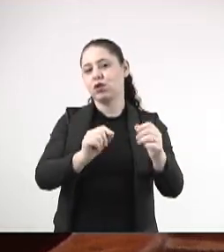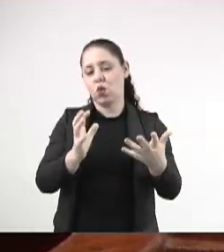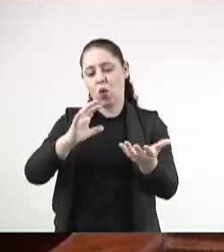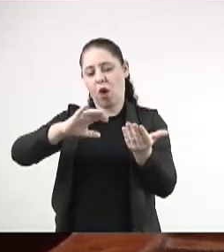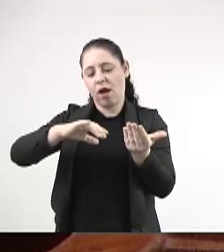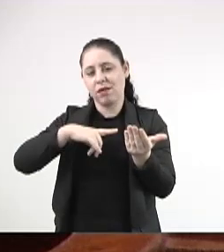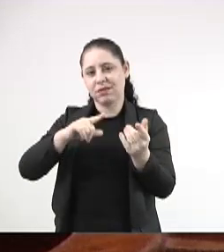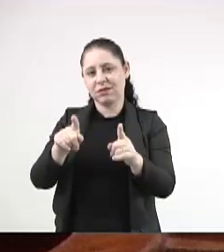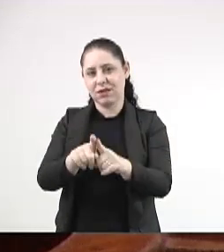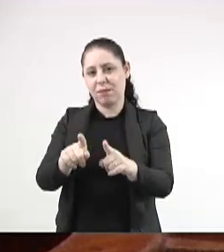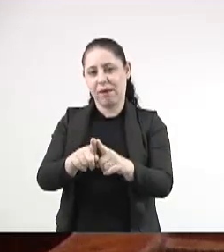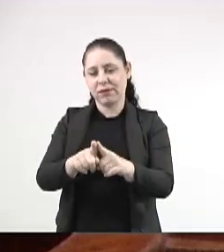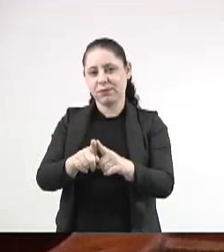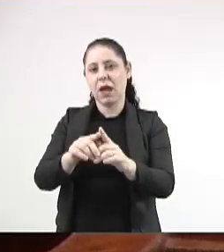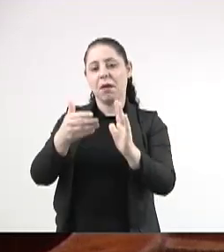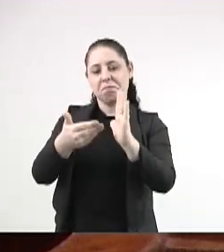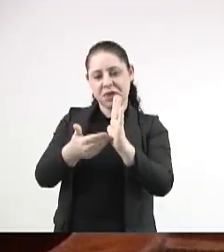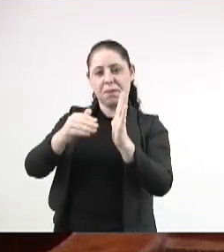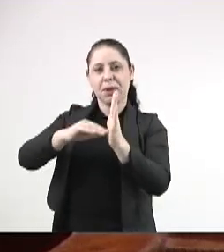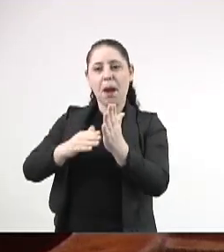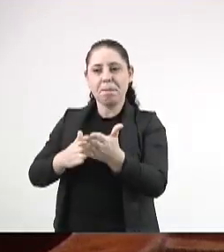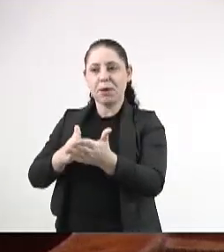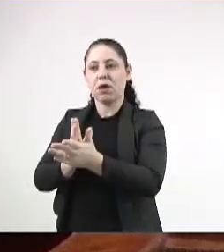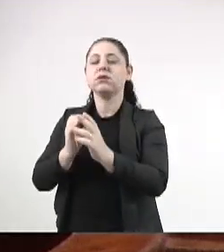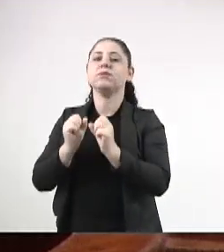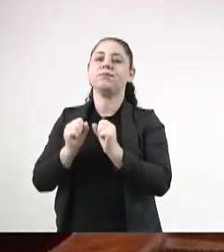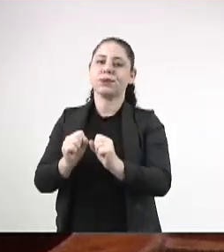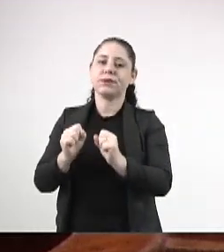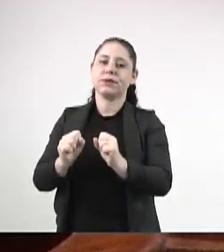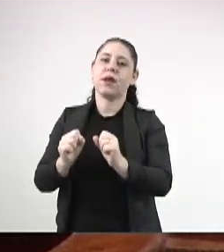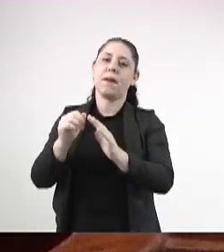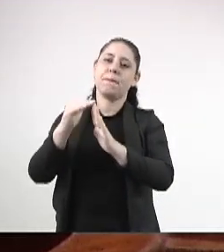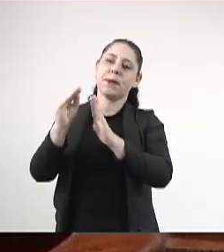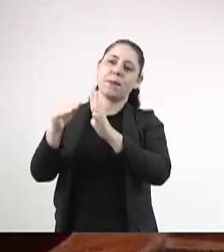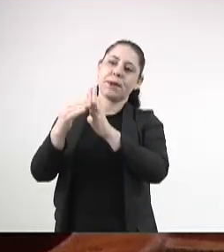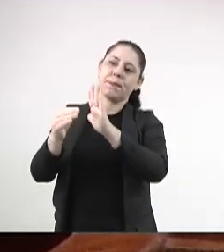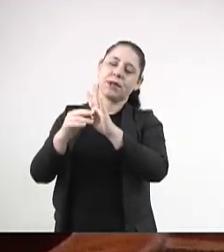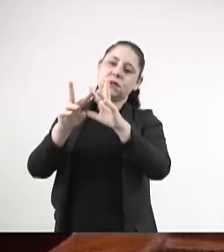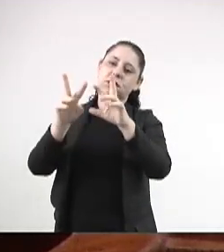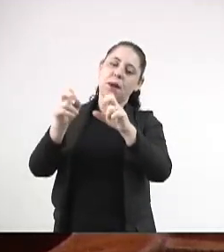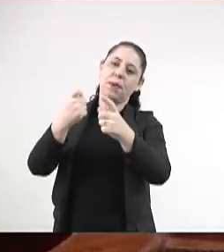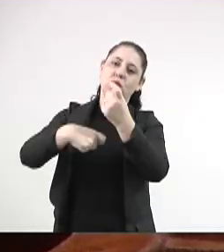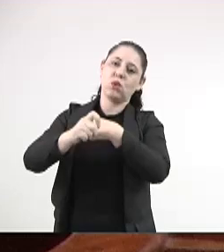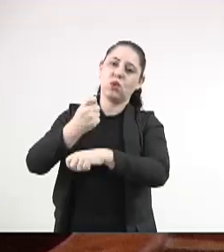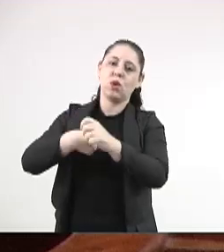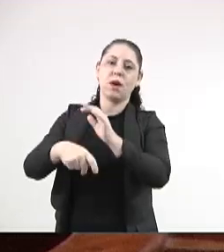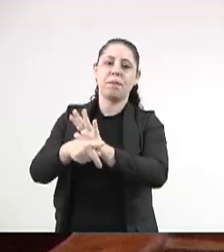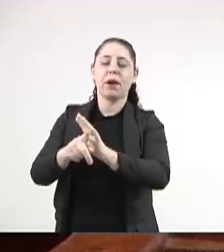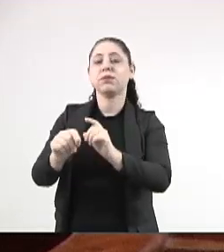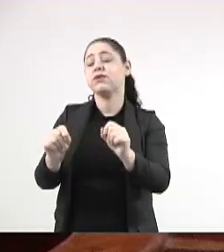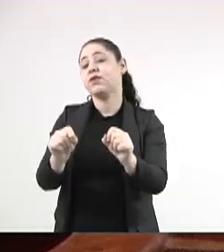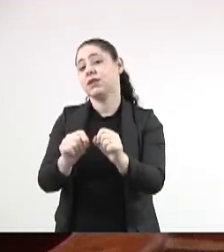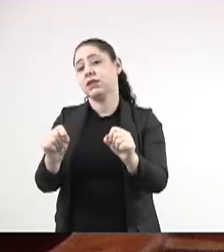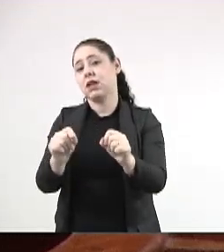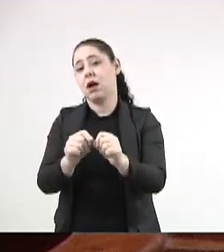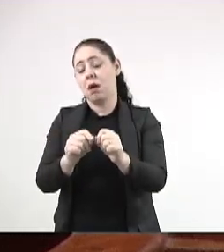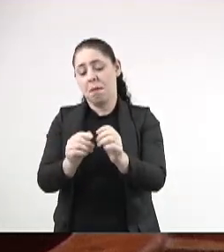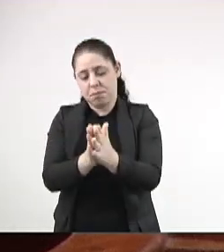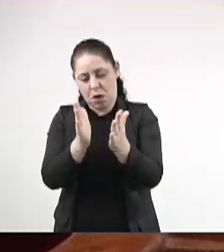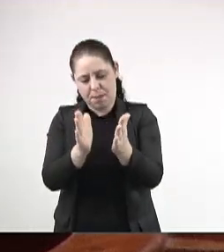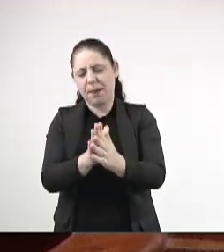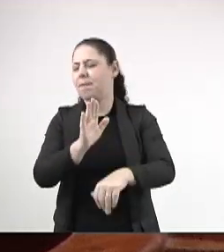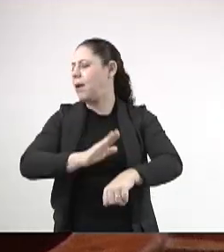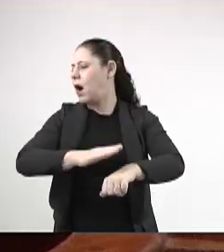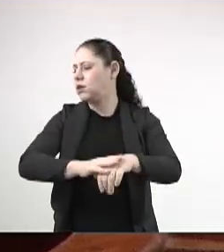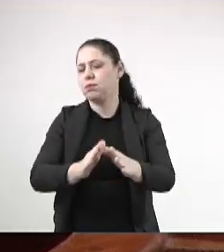Congresso e o Planalto pudessem aprovar as pautas econômicas que deixavam o pobre mais